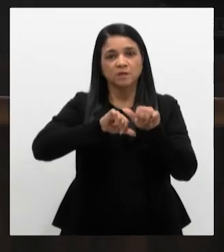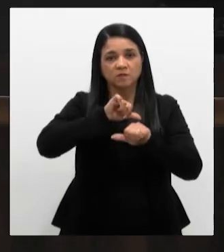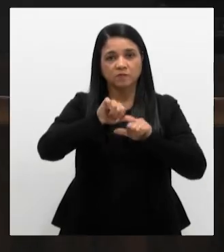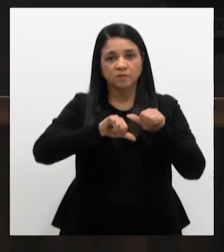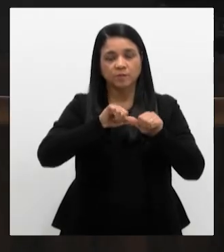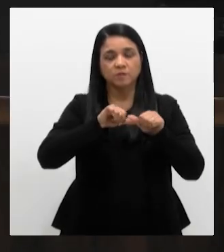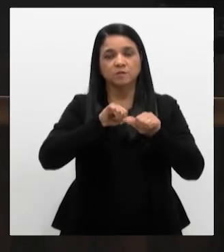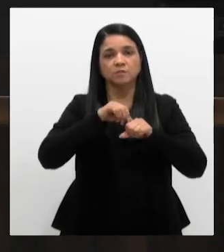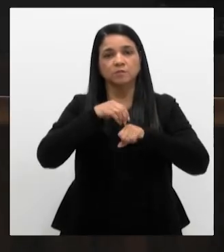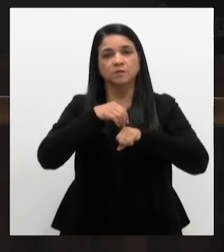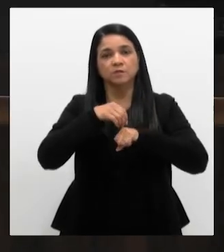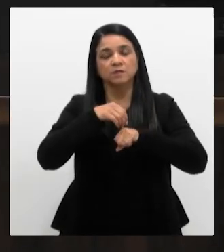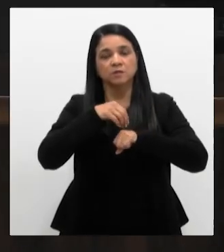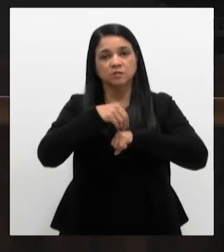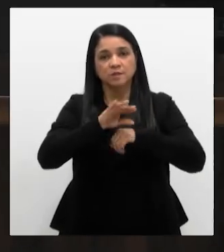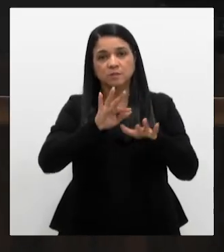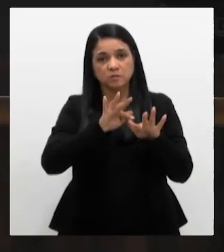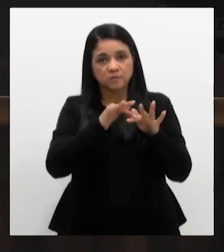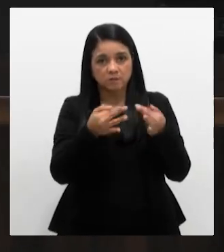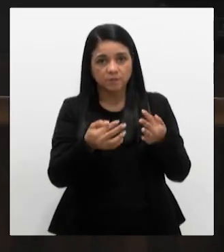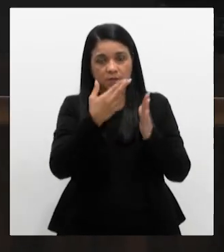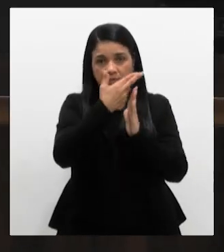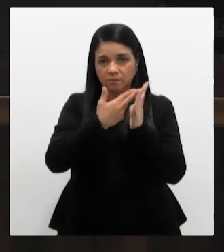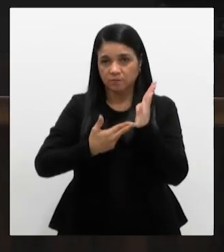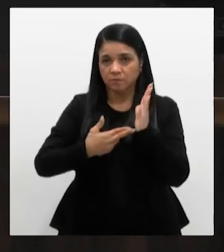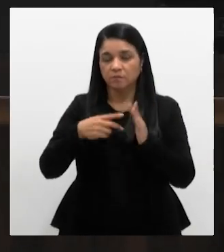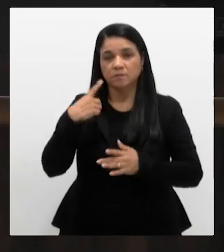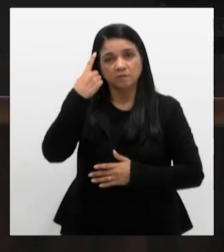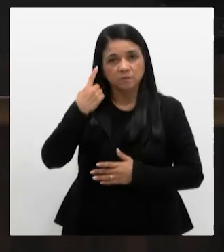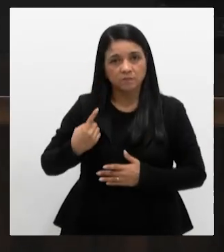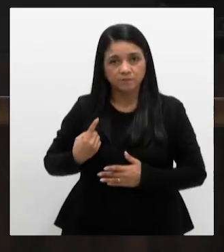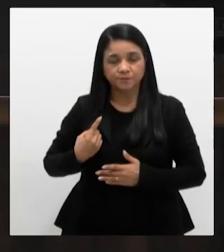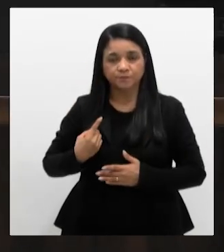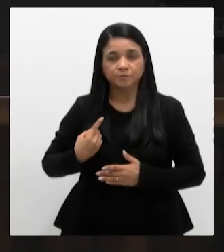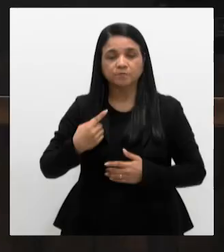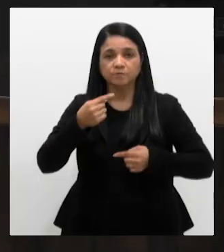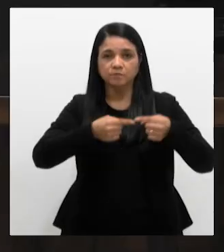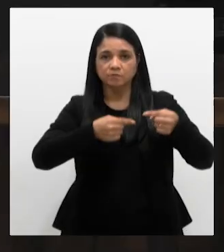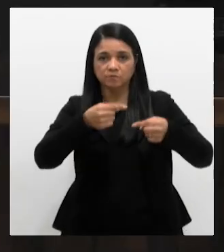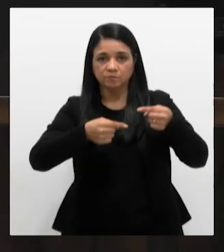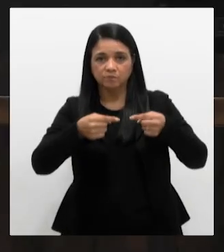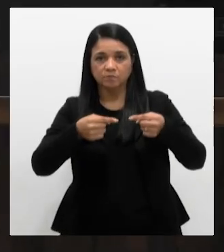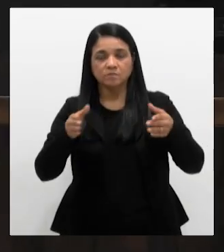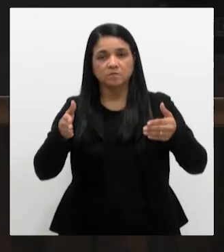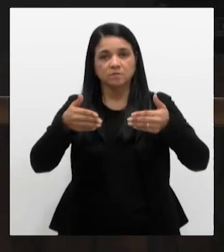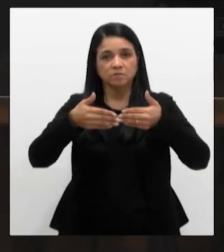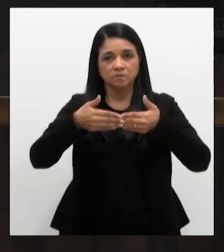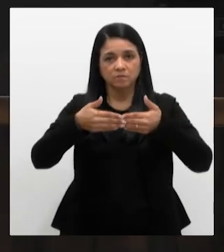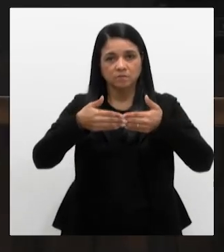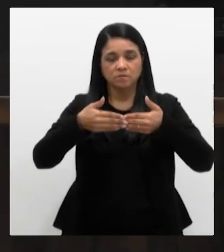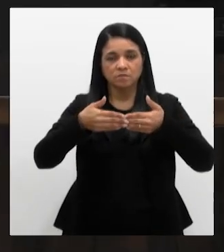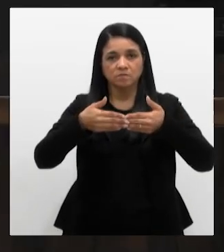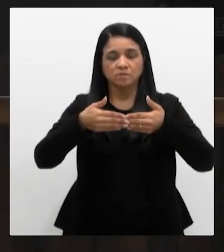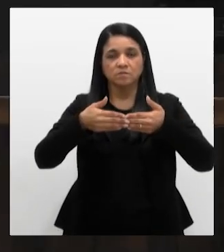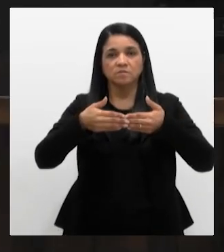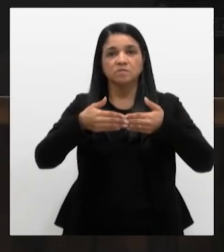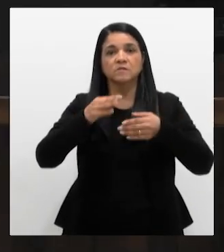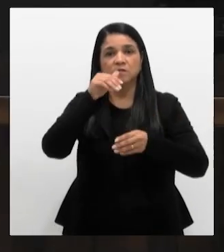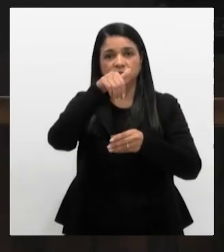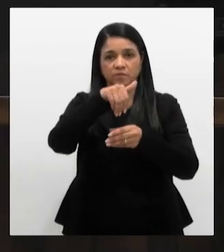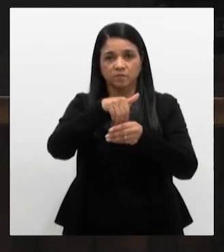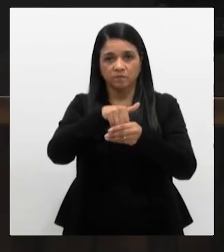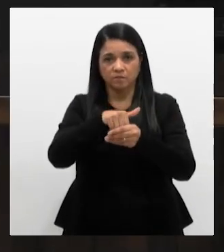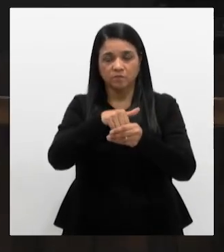em indicação simples. Relatoria da deputada Dani Monteiro. Em discussão, não havendo quem queira discutir, encerrada a discussão. Em